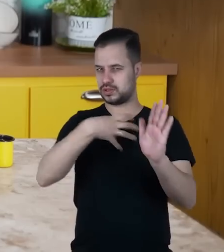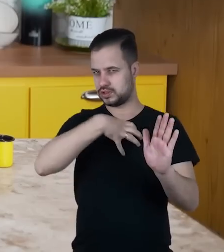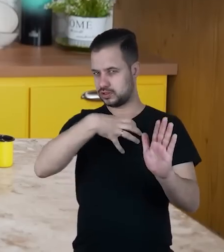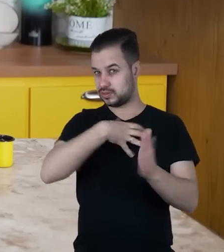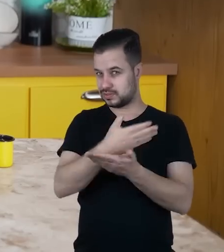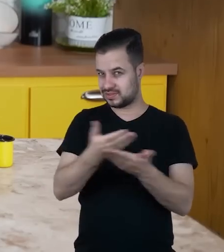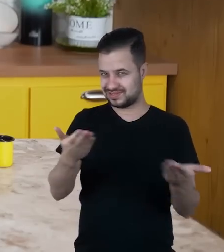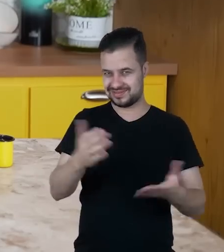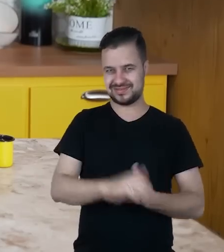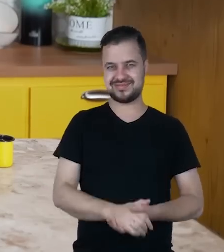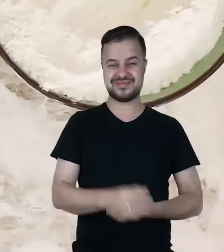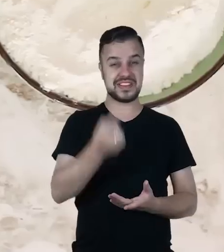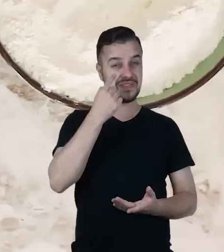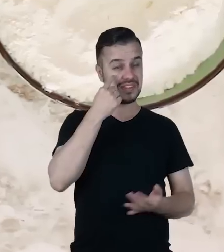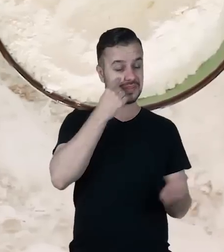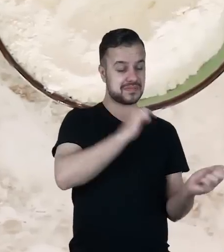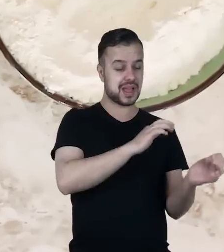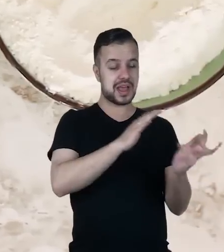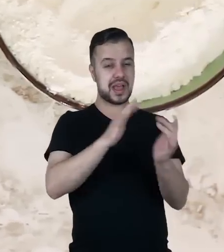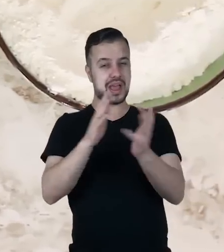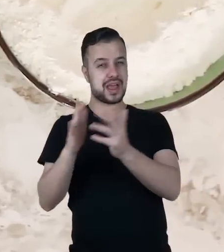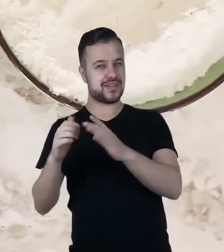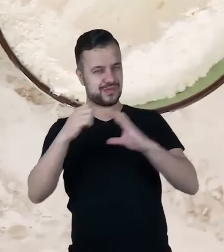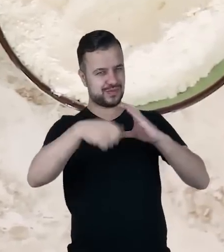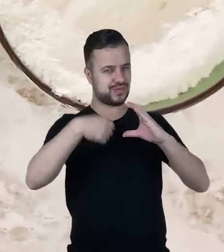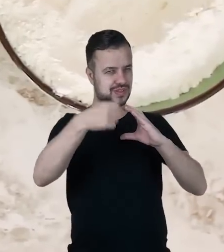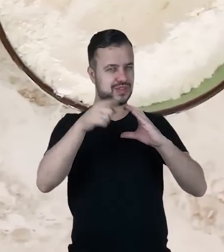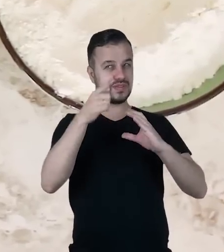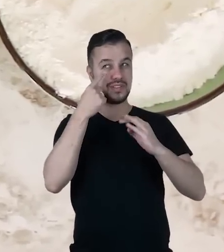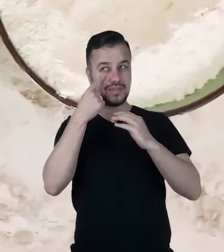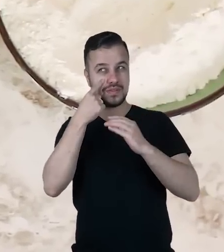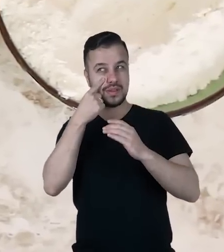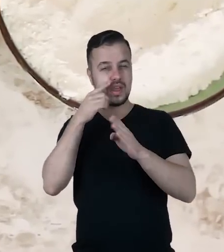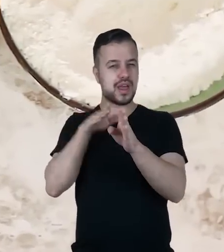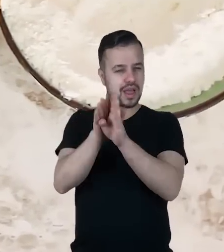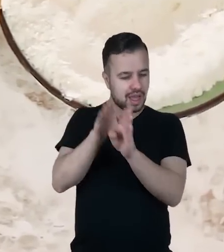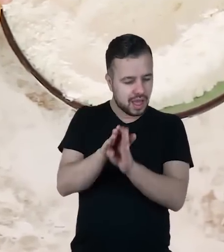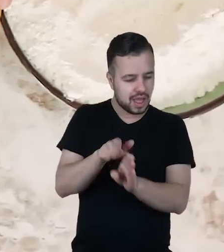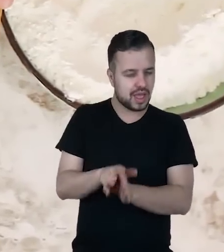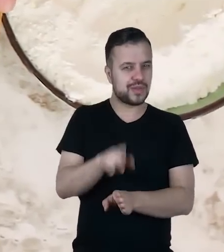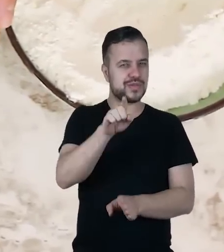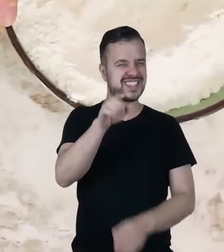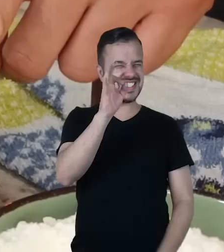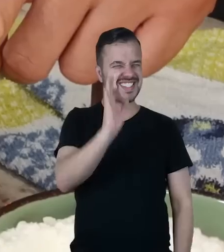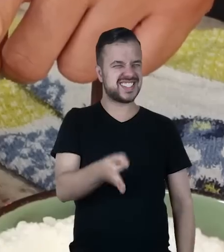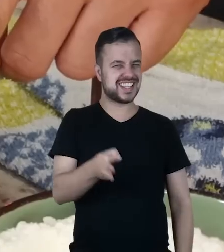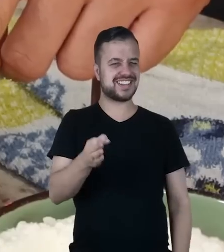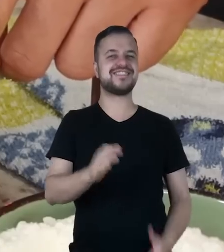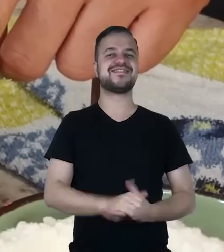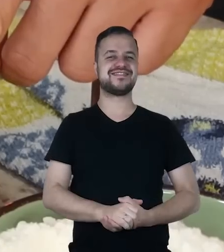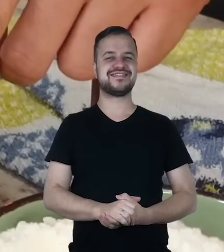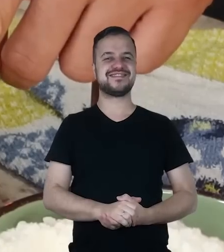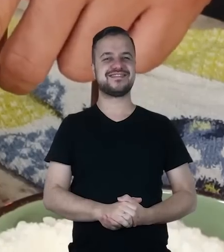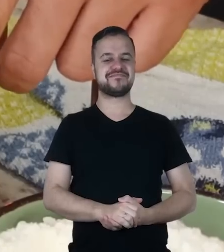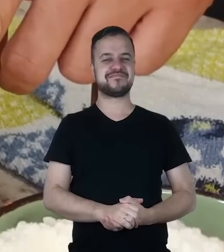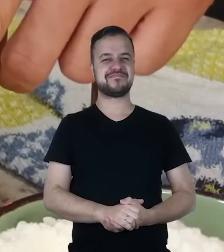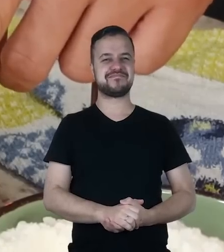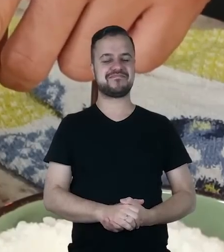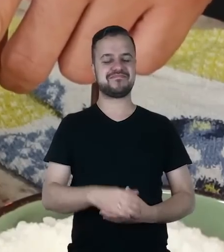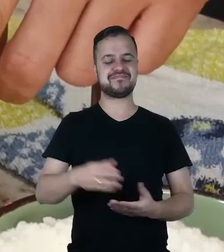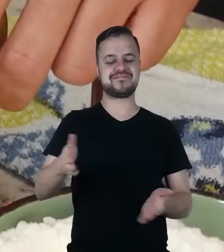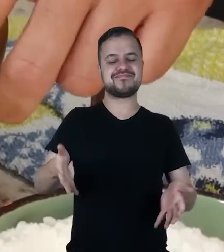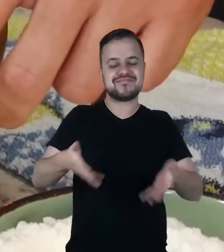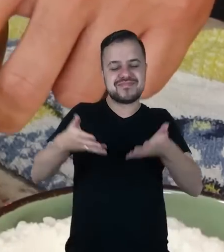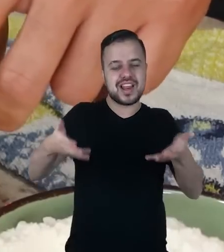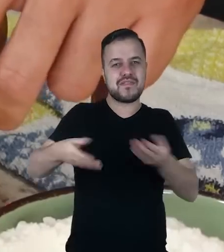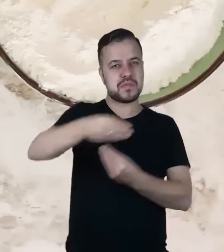tá bom? Então assista o vídeo até o final para você pegar todas as dicas e fazer aí na sua casa sem erro. Aqui, ó, deu essa